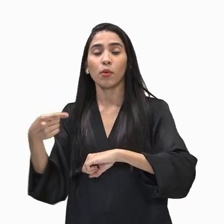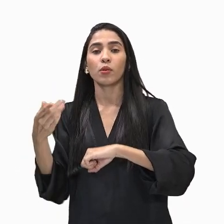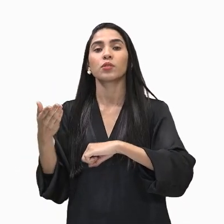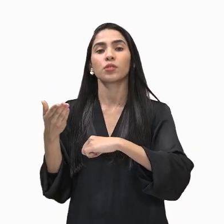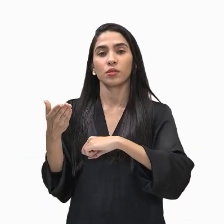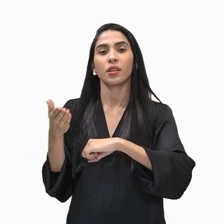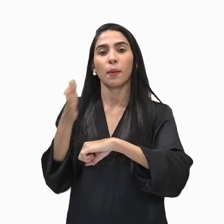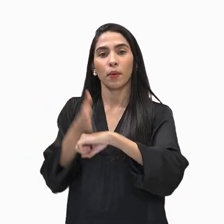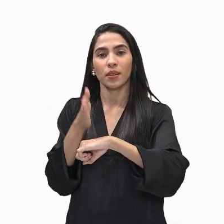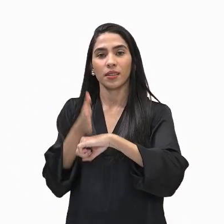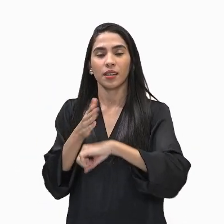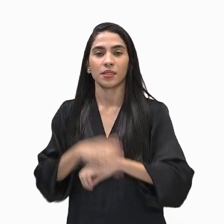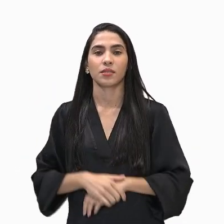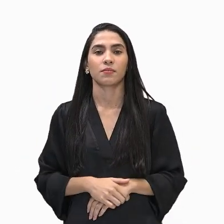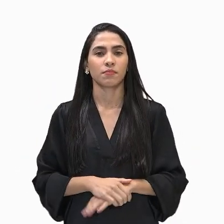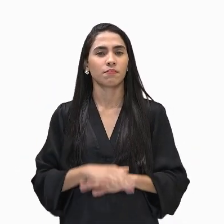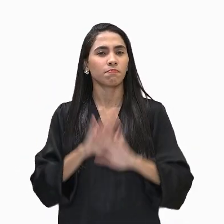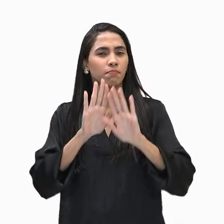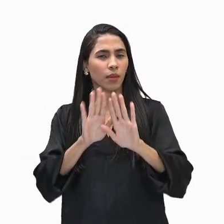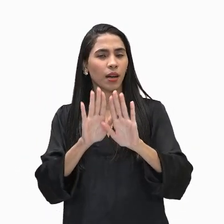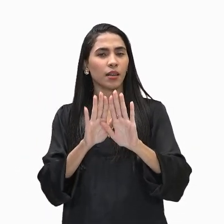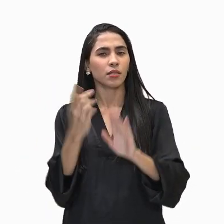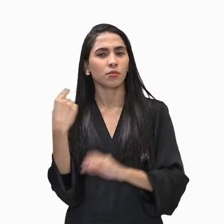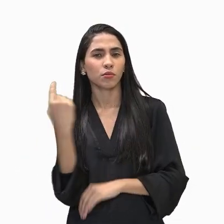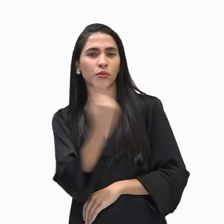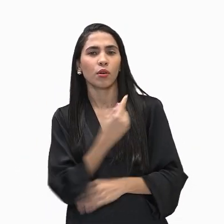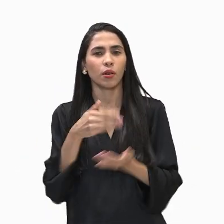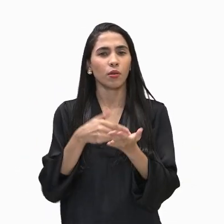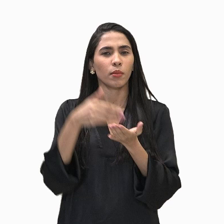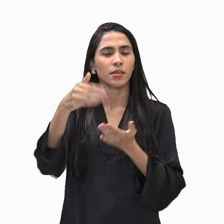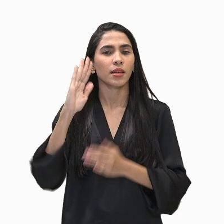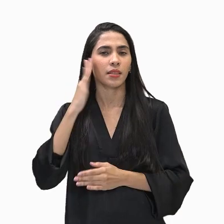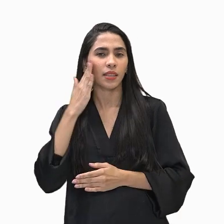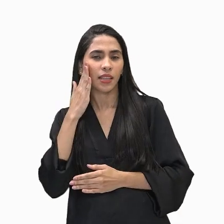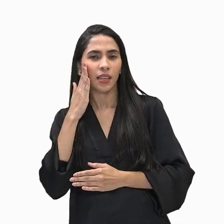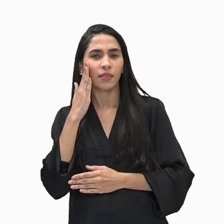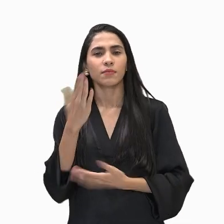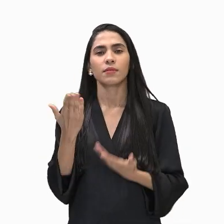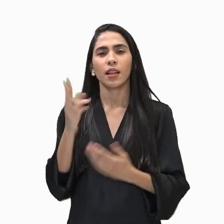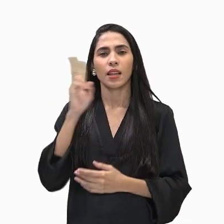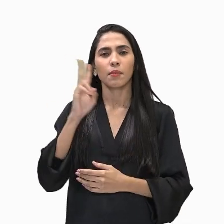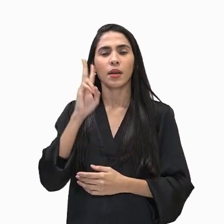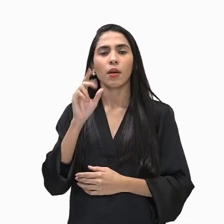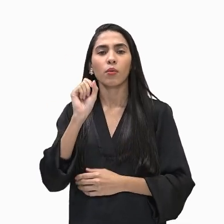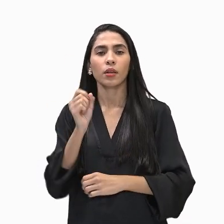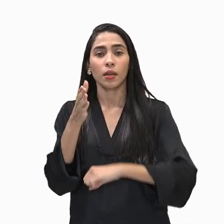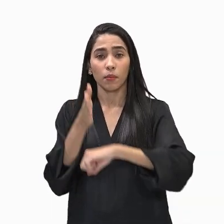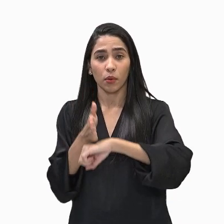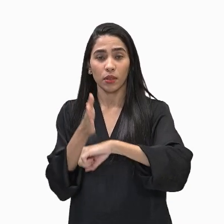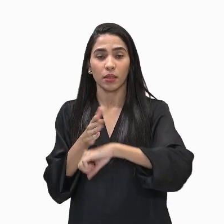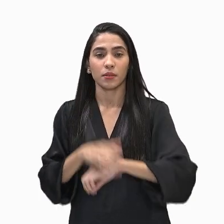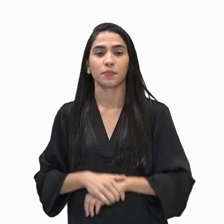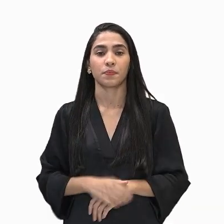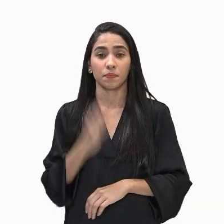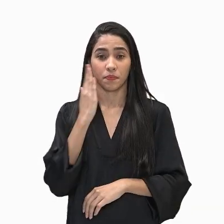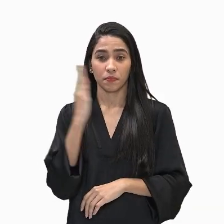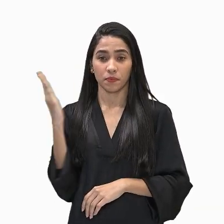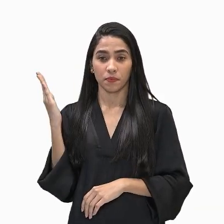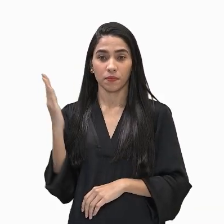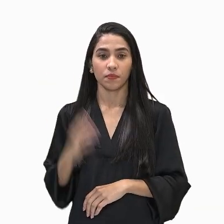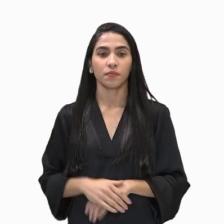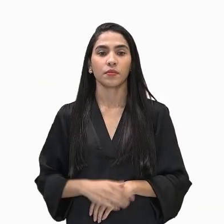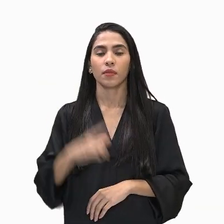pós-modernidade, tá bom? Para entendermos bem isso daí, vamos voltar lá no mundo moderno. Olha só. O mundo moderno, ele teve